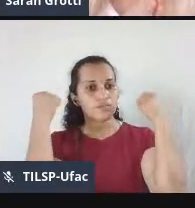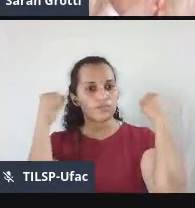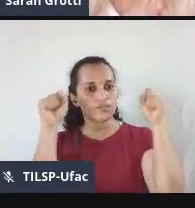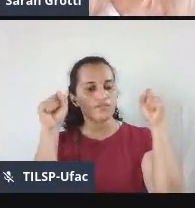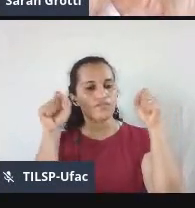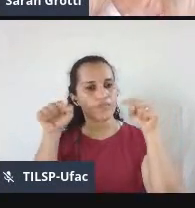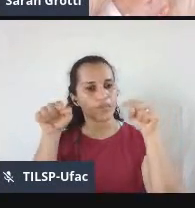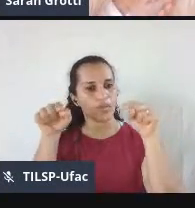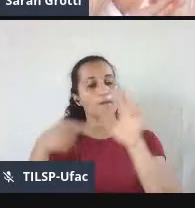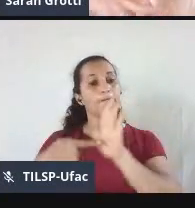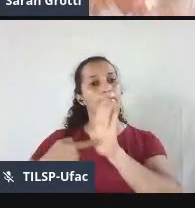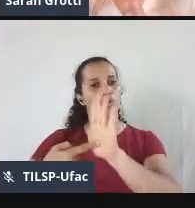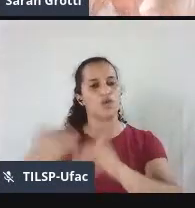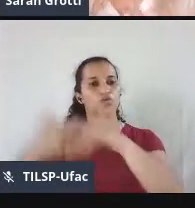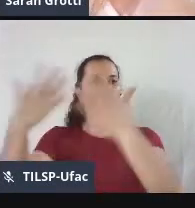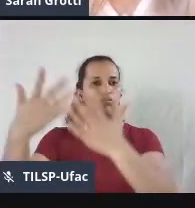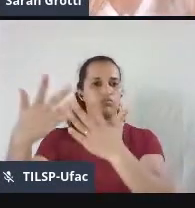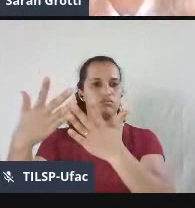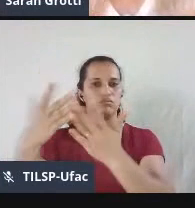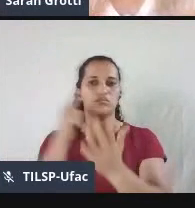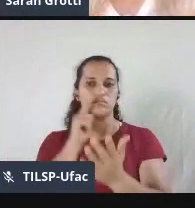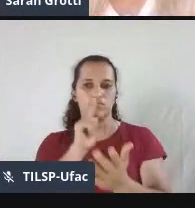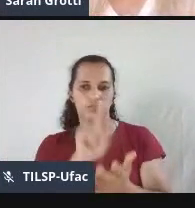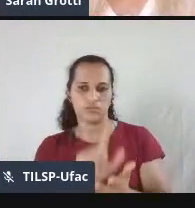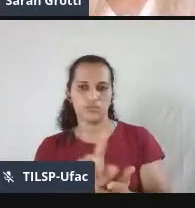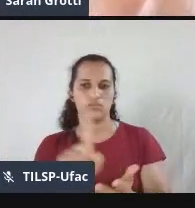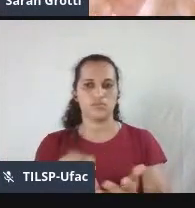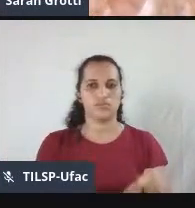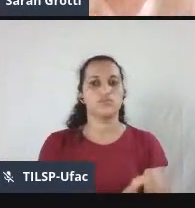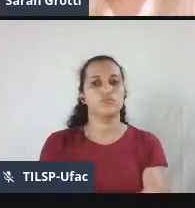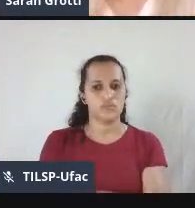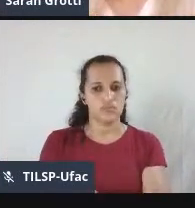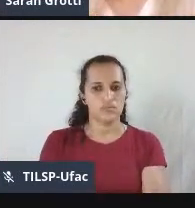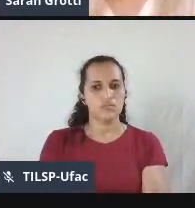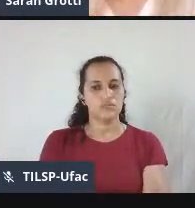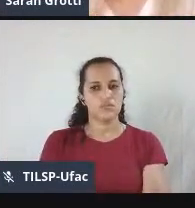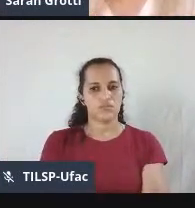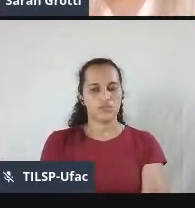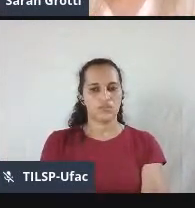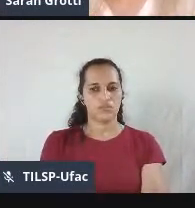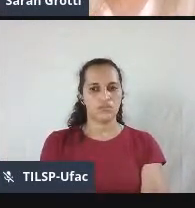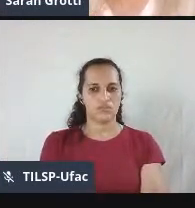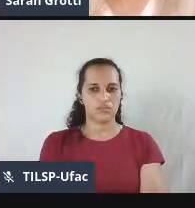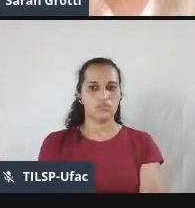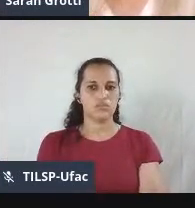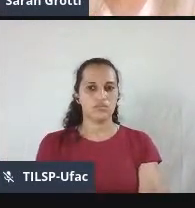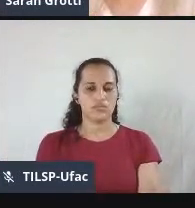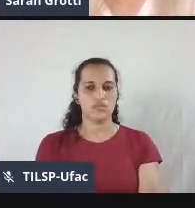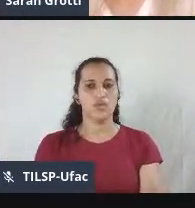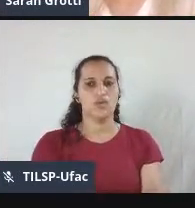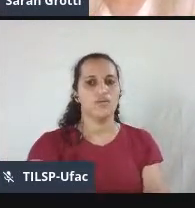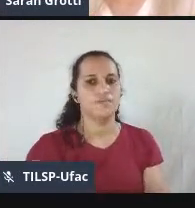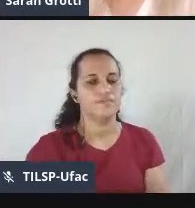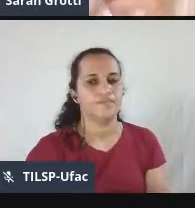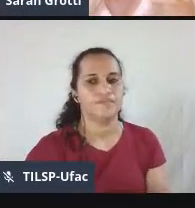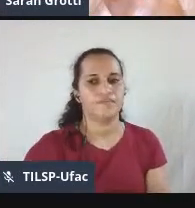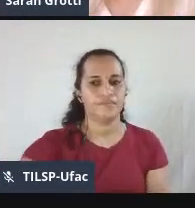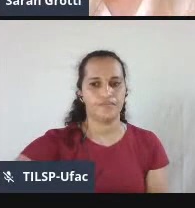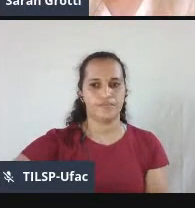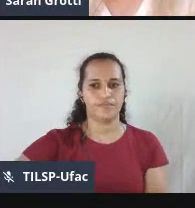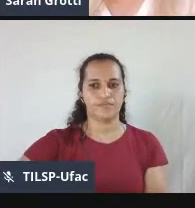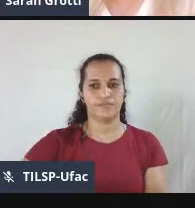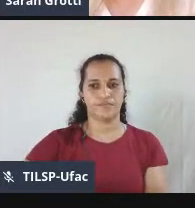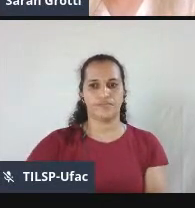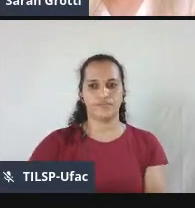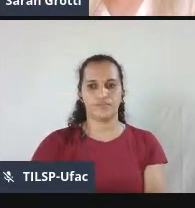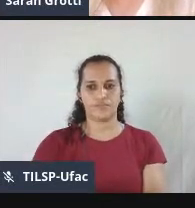a evolução de ganho de massa, de emagrecimento, seja qual for o seu objetivo, né, além de ter ali